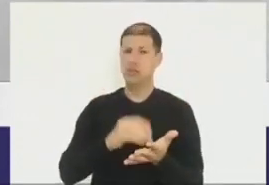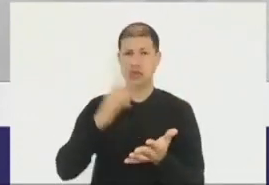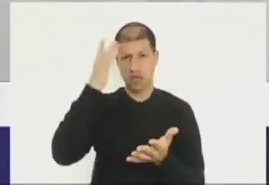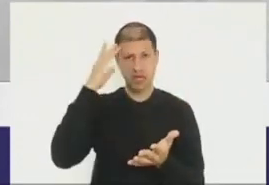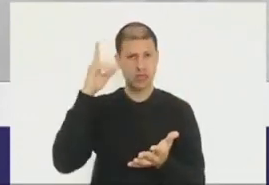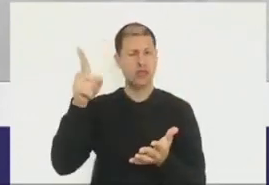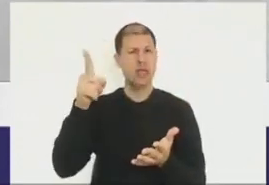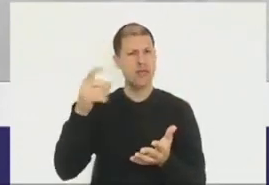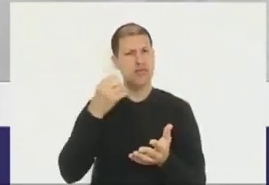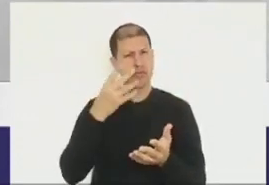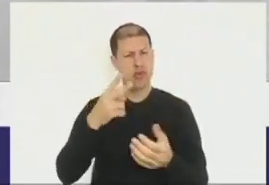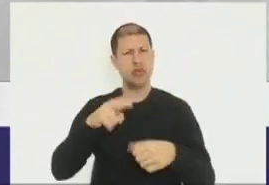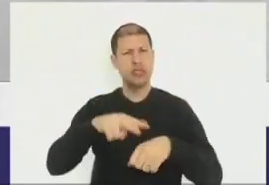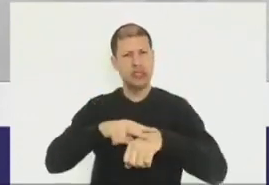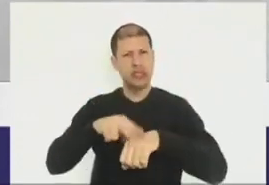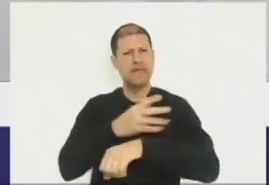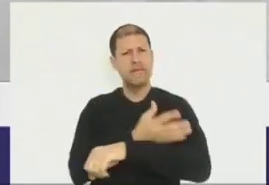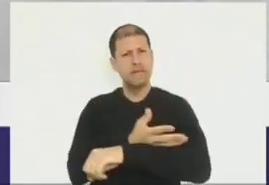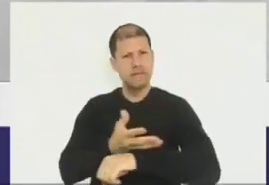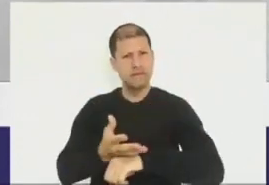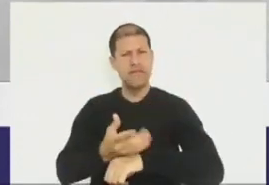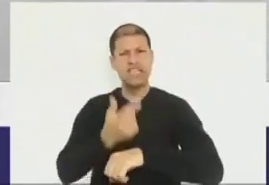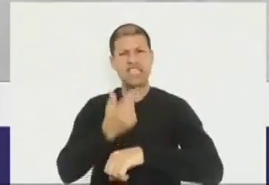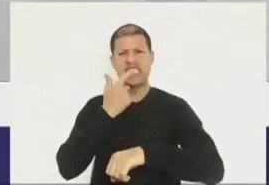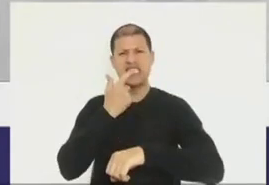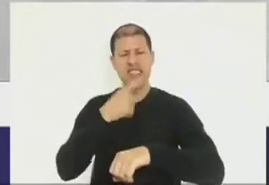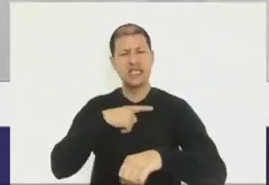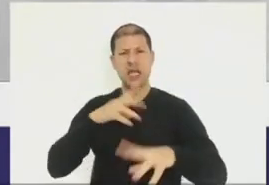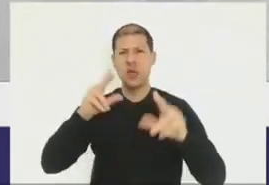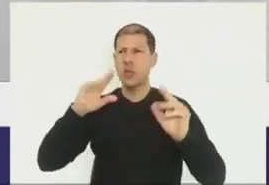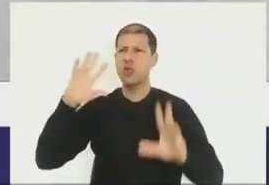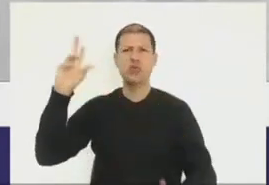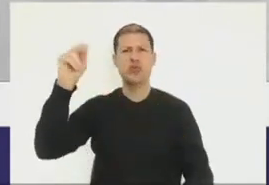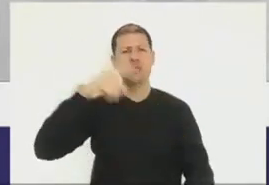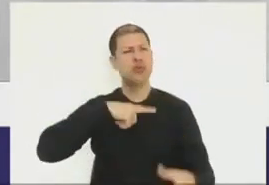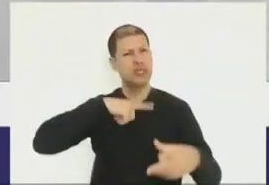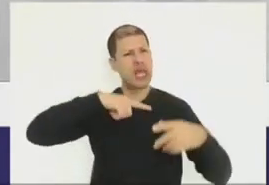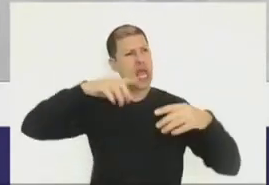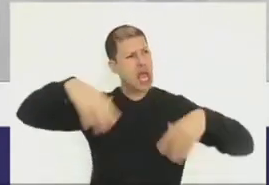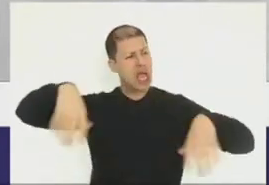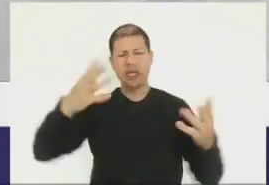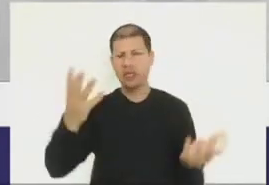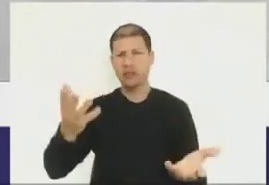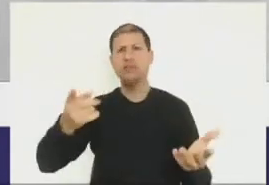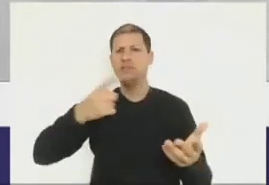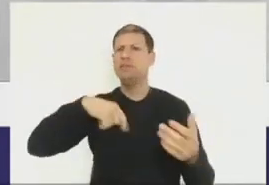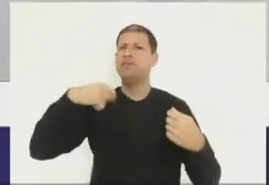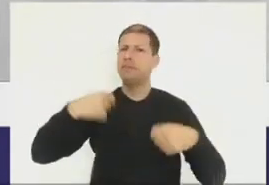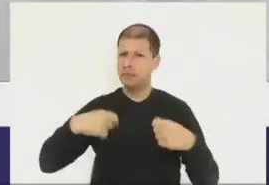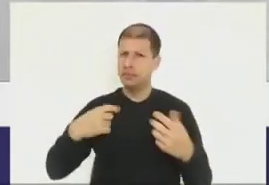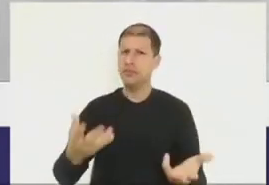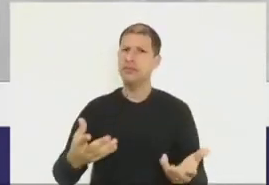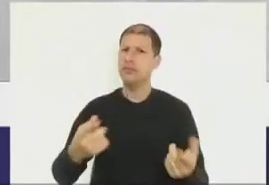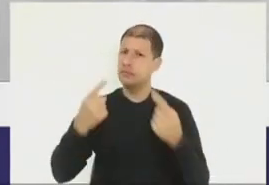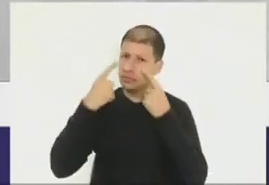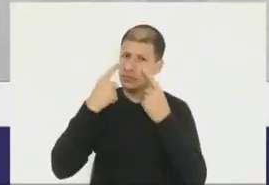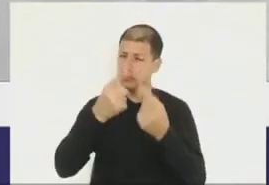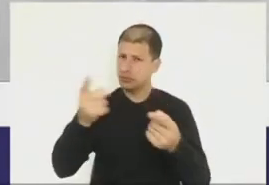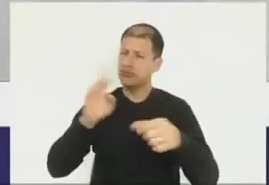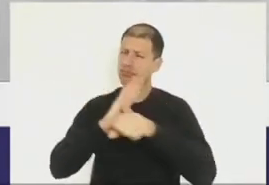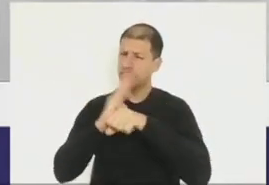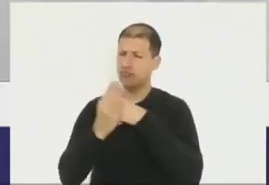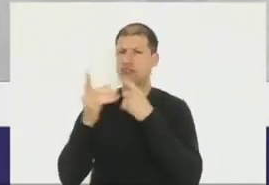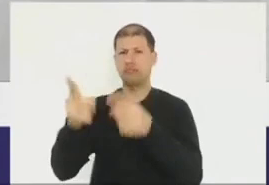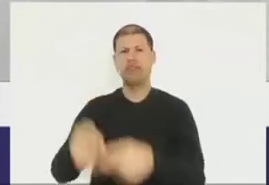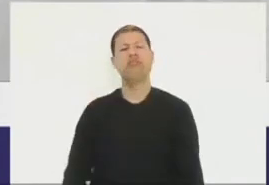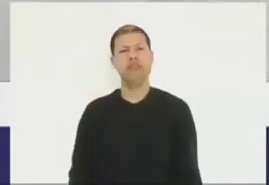um campinho de grama sintética lá, como todo mundo está tendo aqui, e nós temos que ter olhos para aquele bairro.